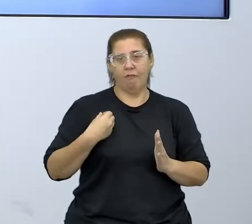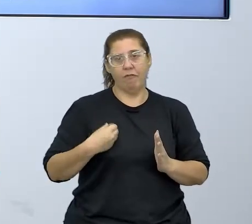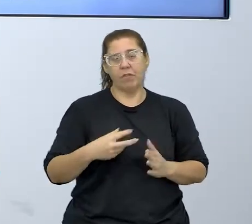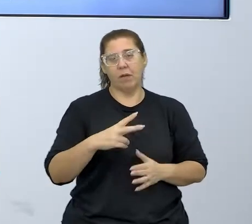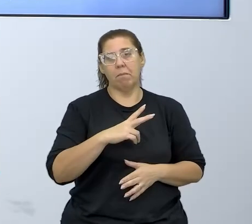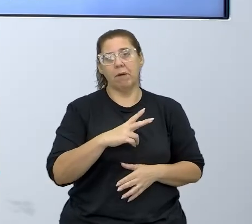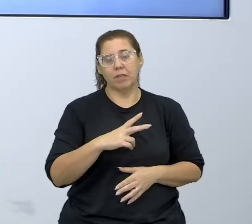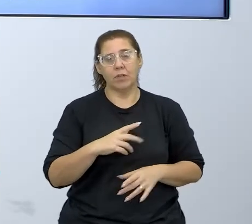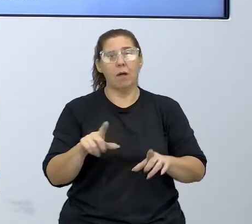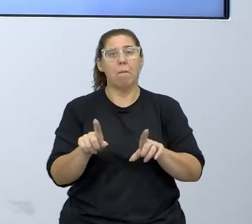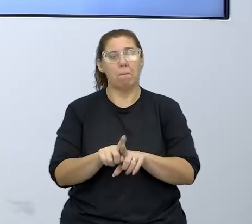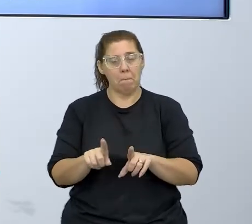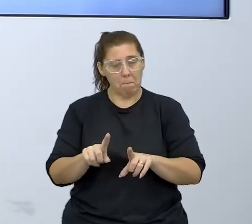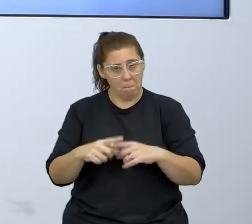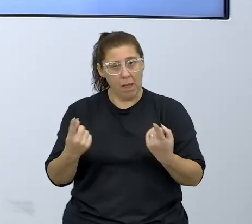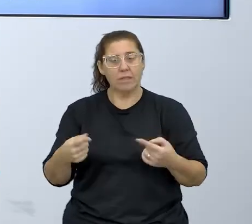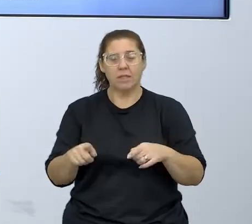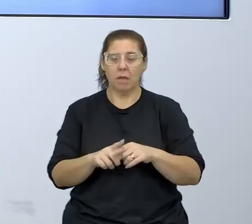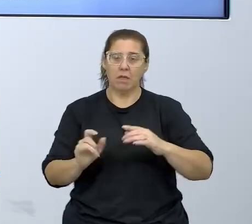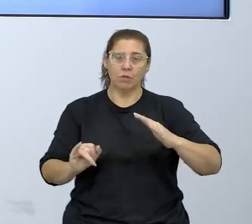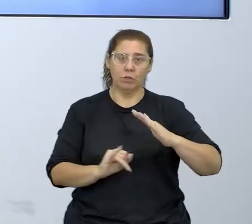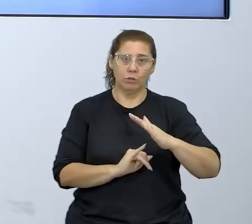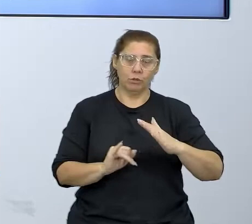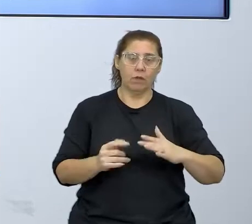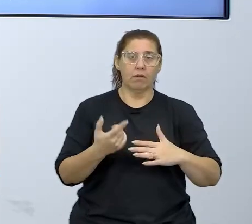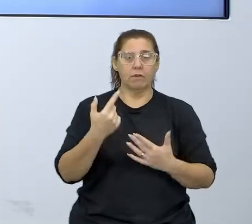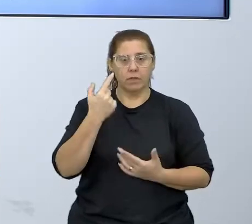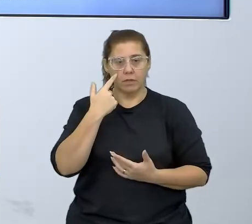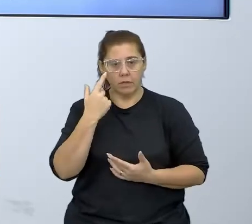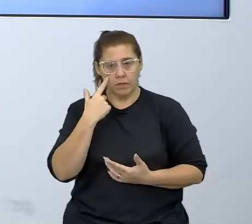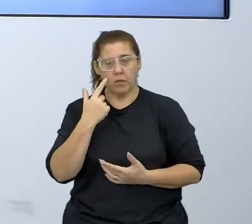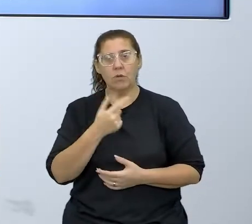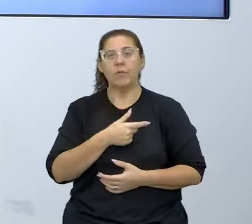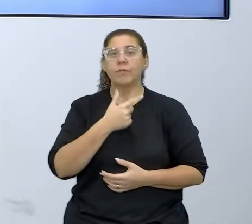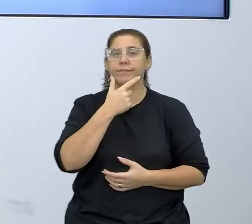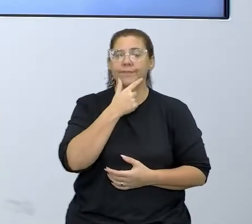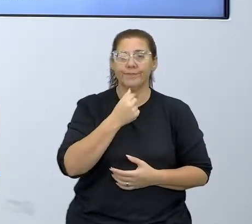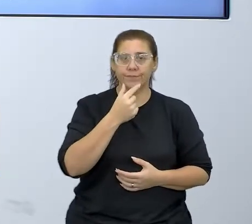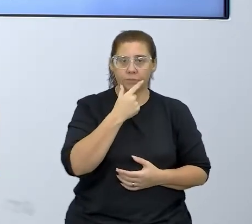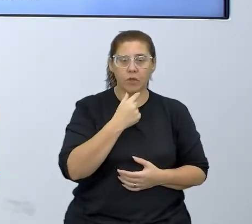ele também vai afetar as instituições. E aí o Ulrich Beck, ele traz,